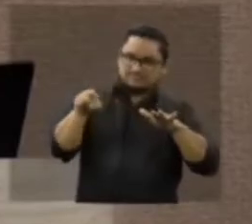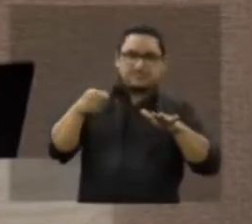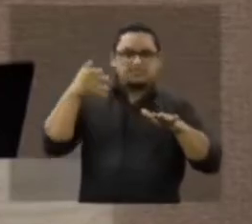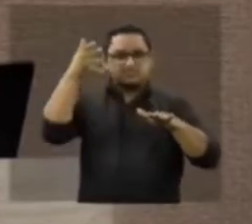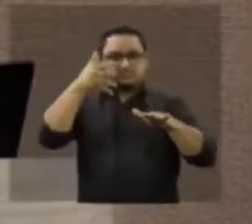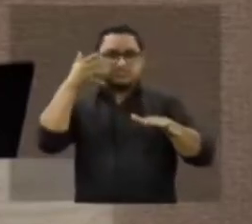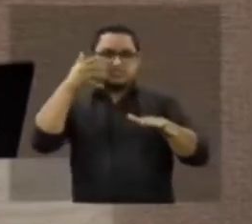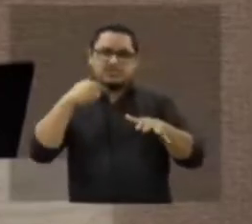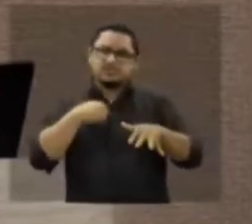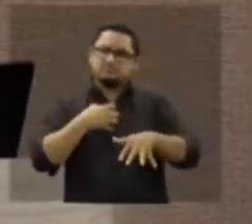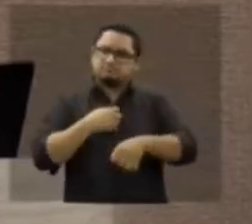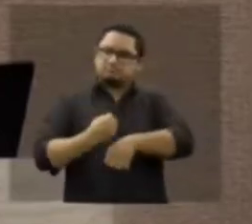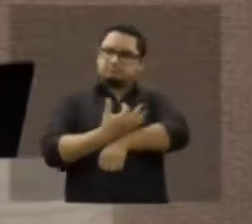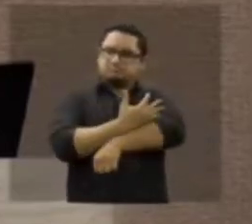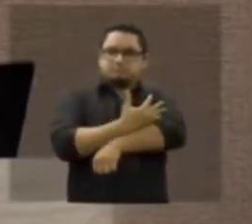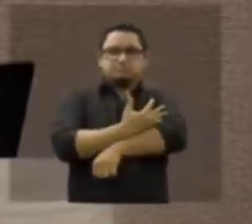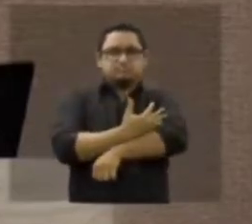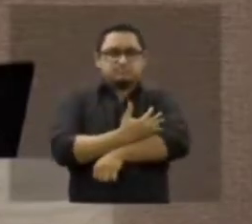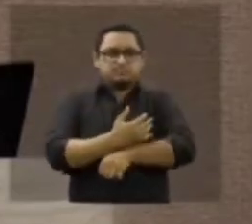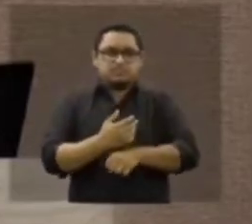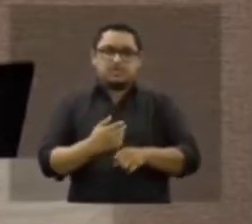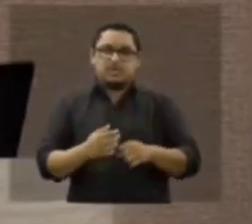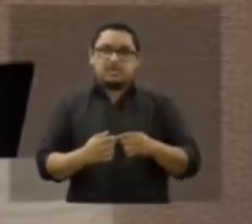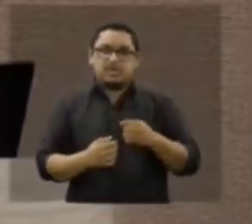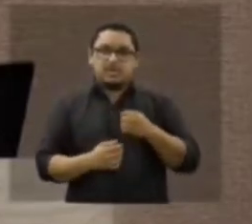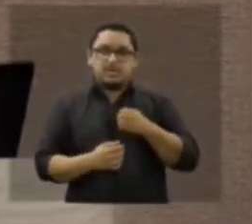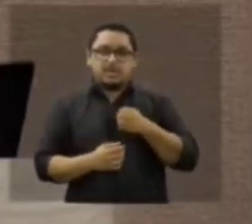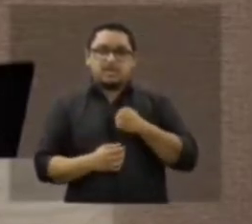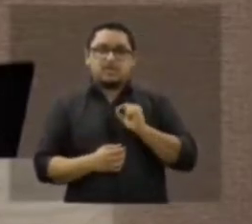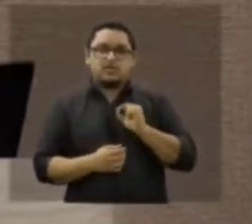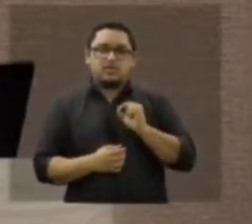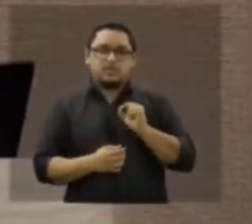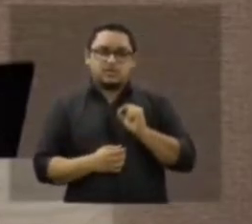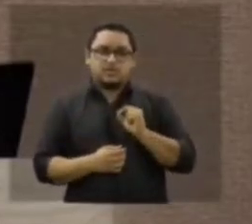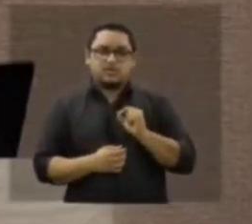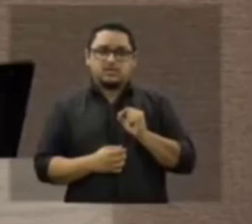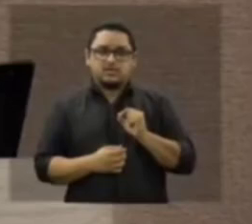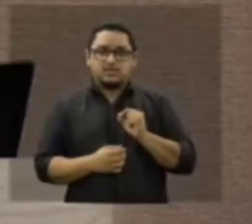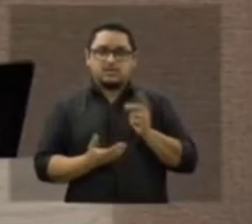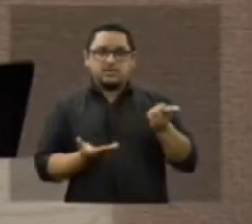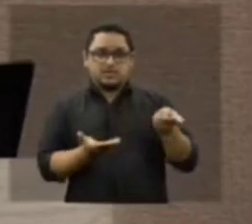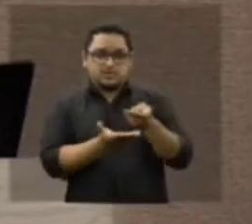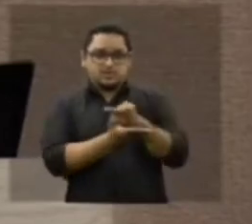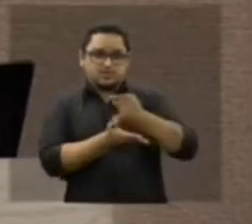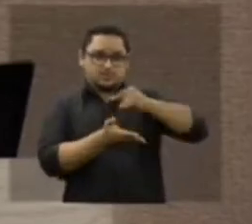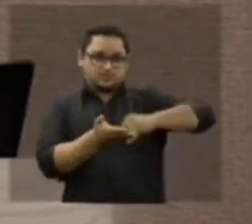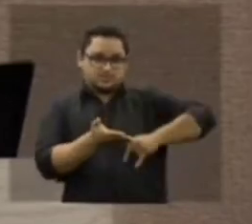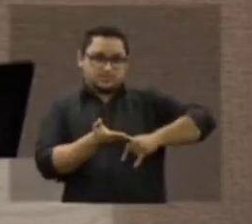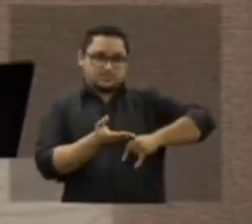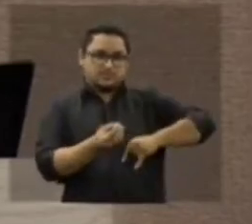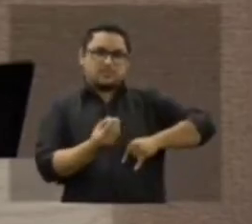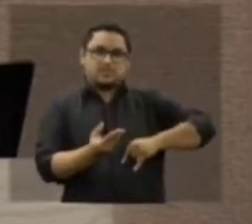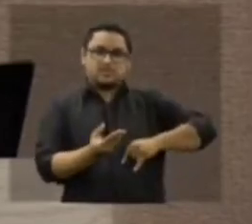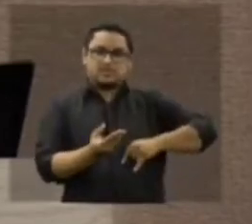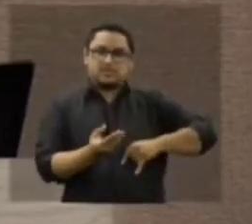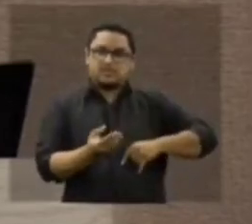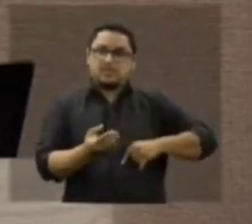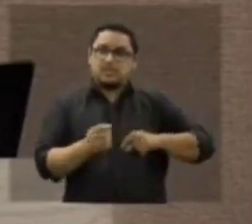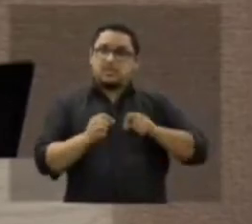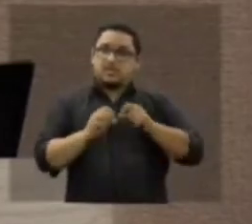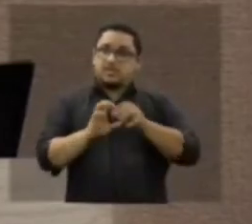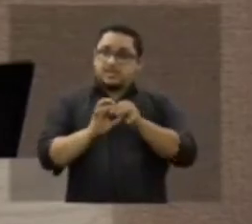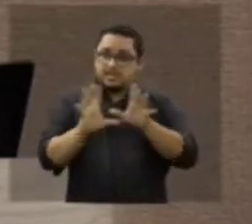e apresentar aqui eu quero dizer presidente que eu protocolei eh a mesa para que vossa excelência cate que o